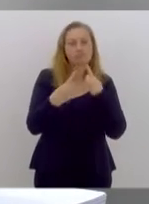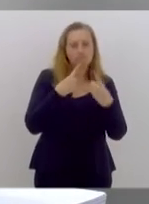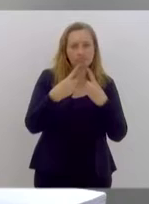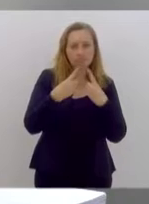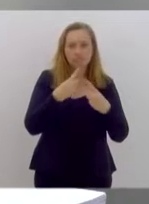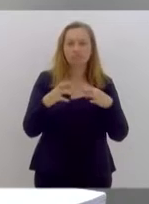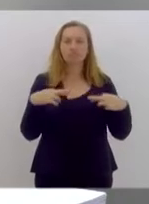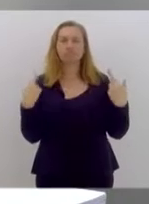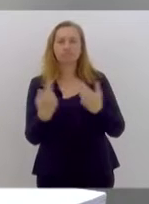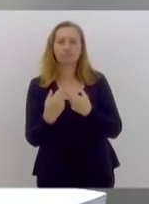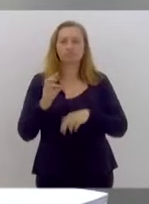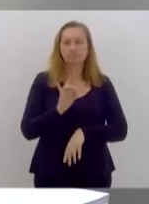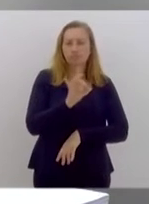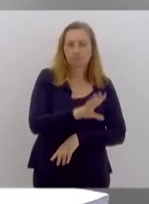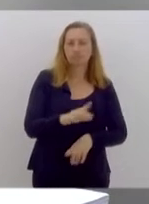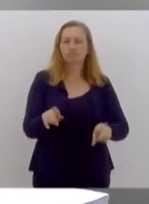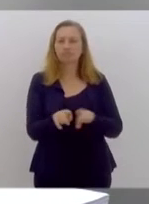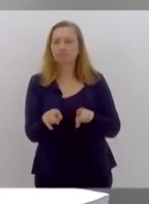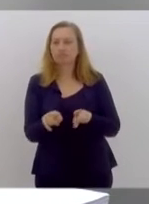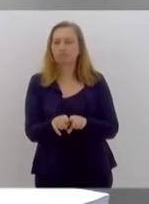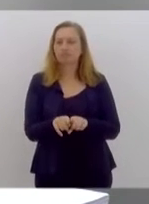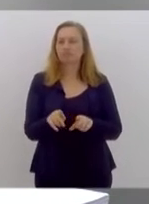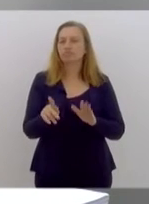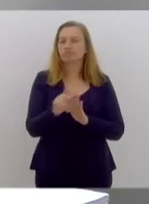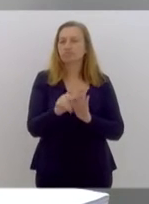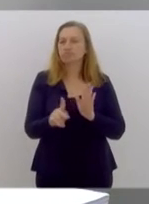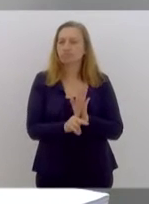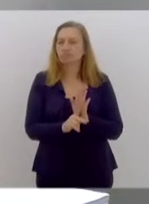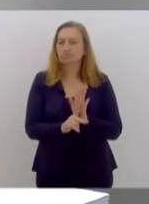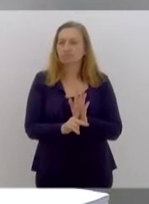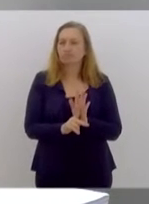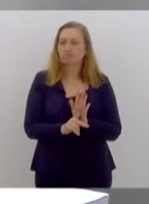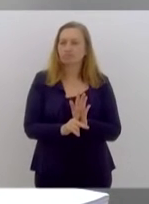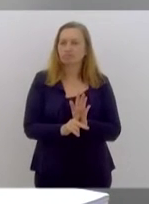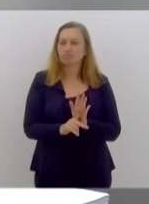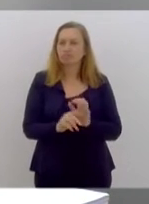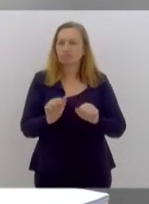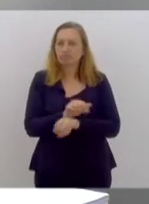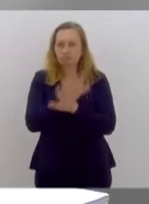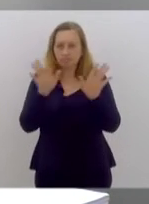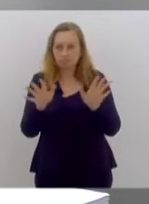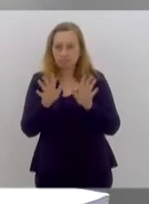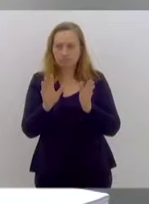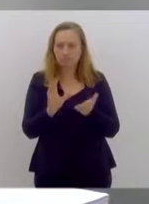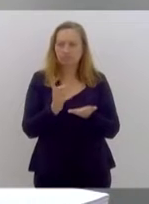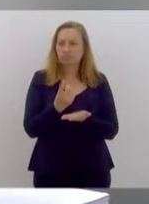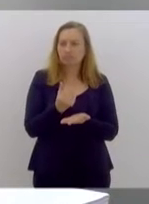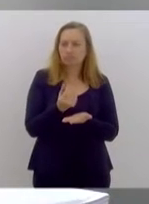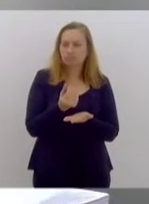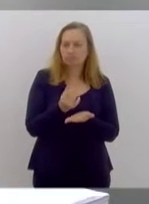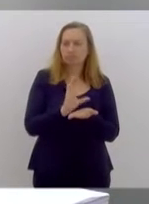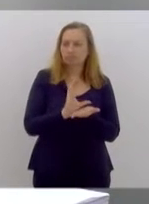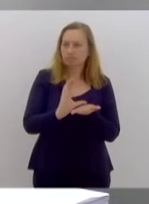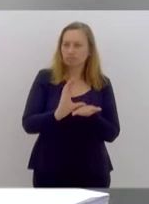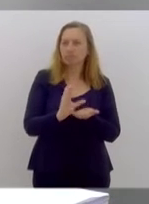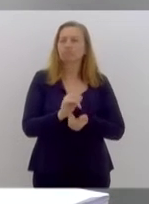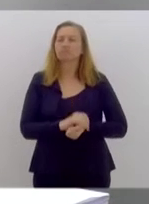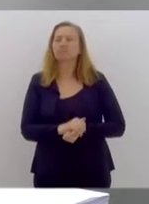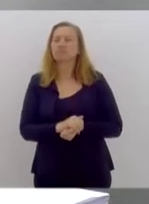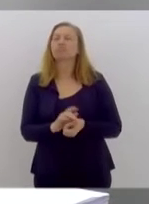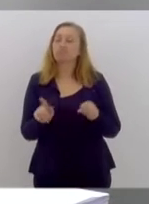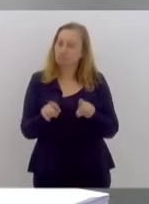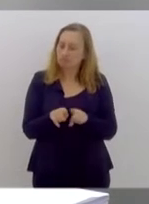sessões e na última por exemplo um projeto sobre a questão da Transparência das receitas acessórias um projeto